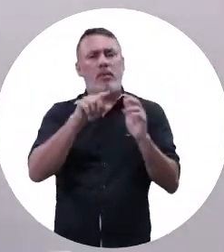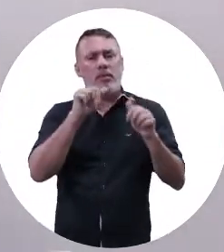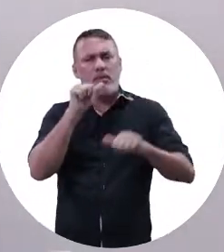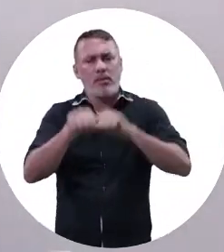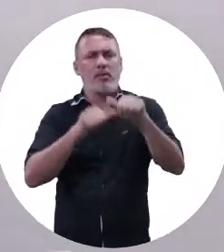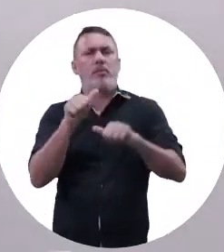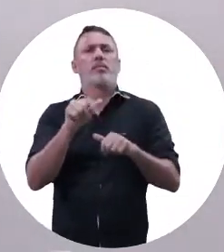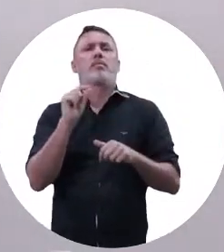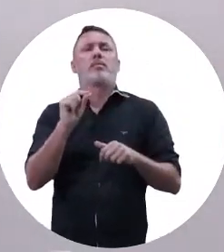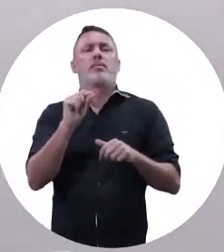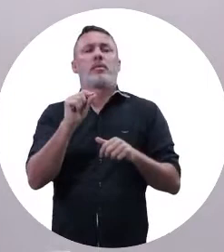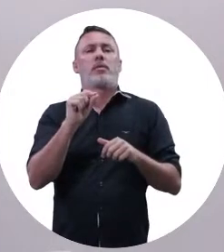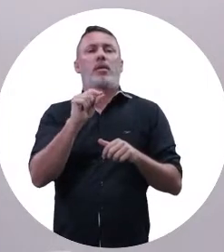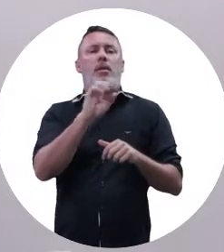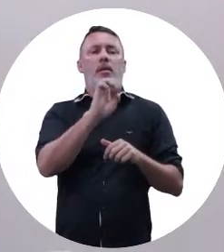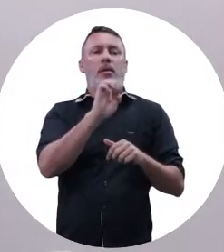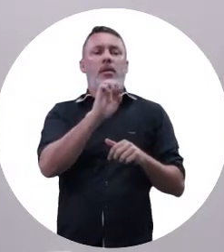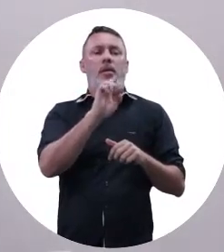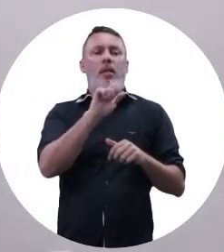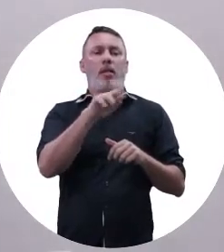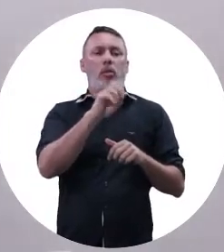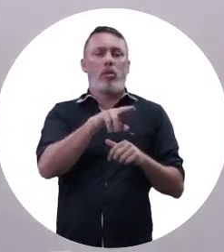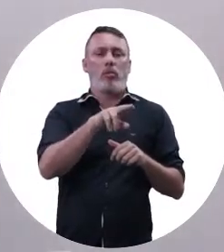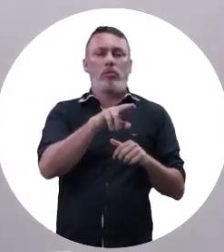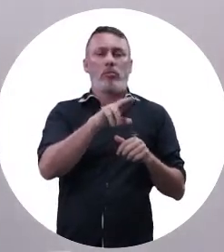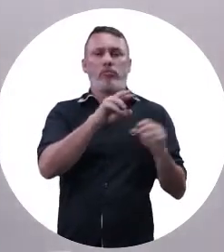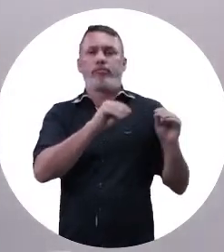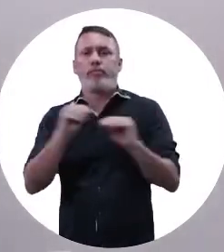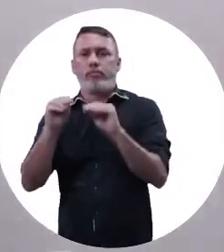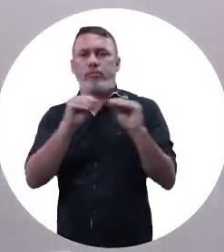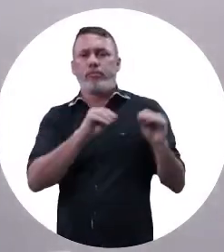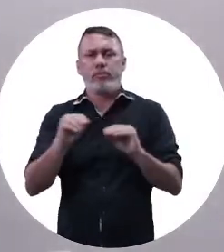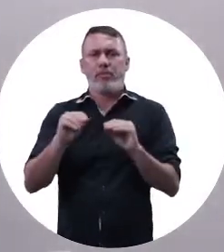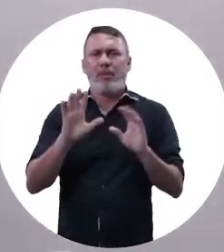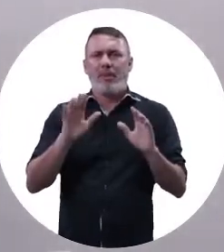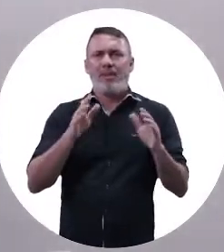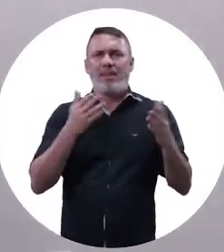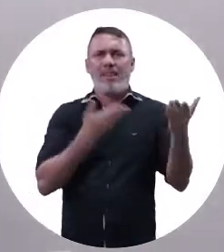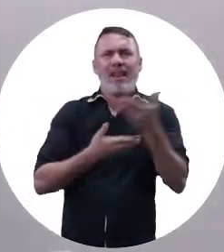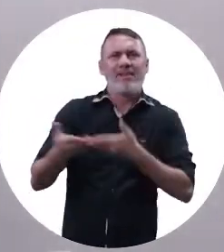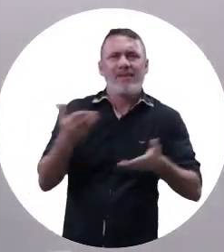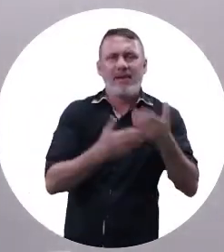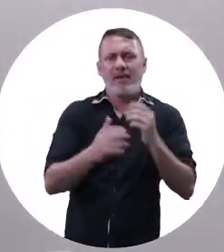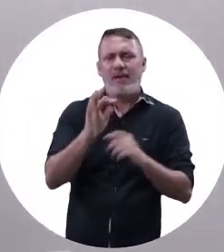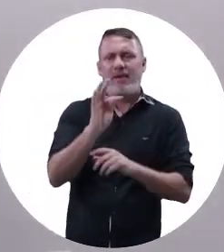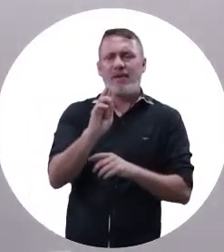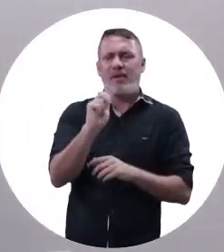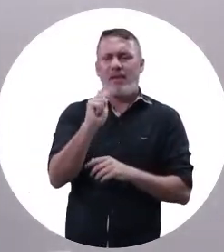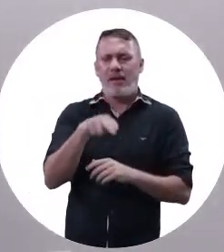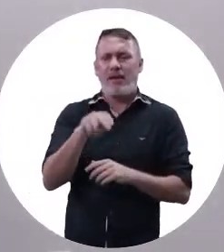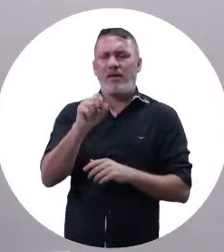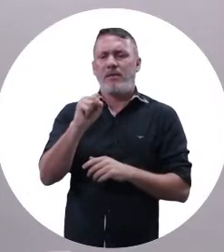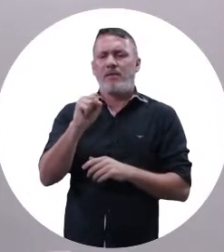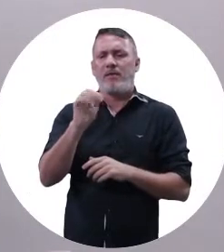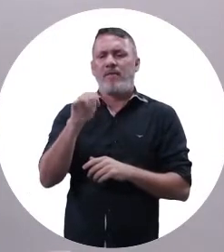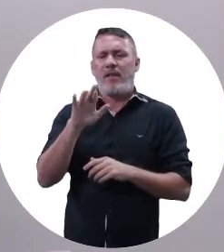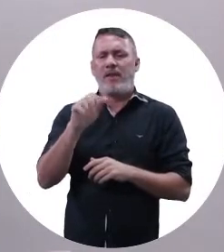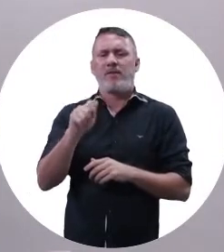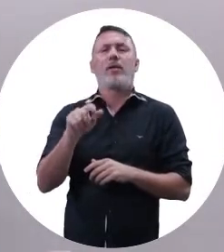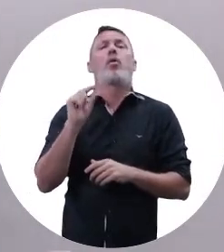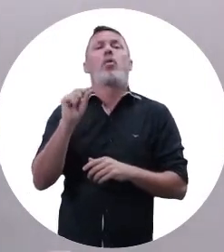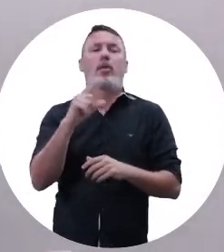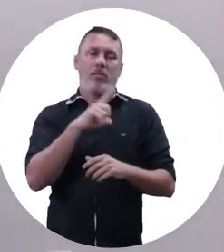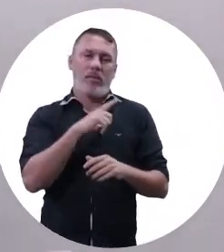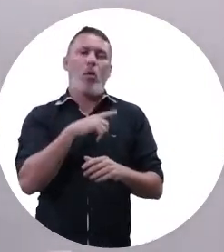característica transferência de elétrons. Transferência, como assim? Um elemento vai